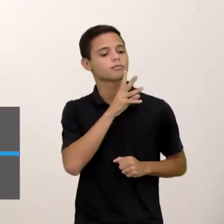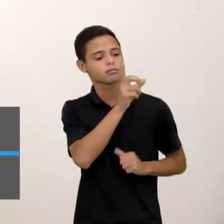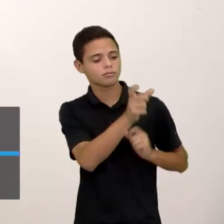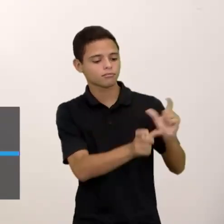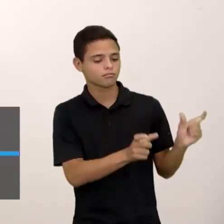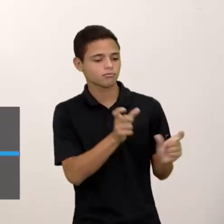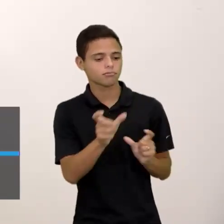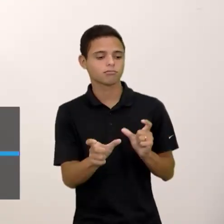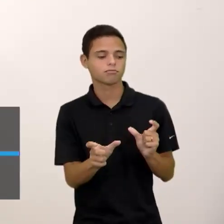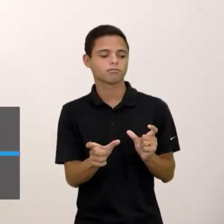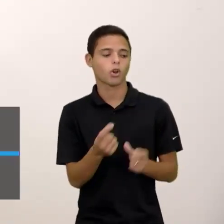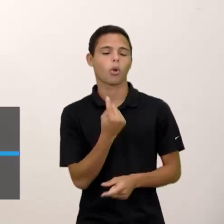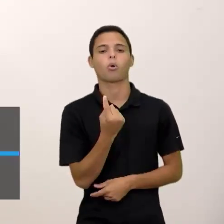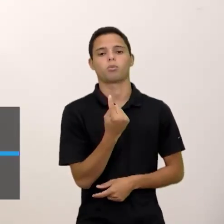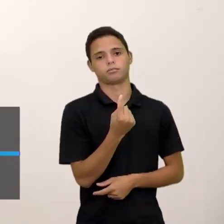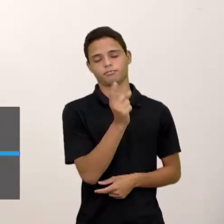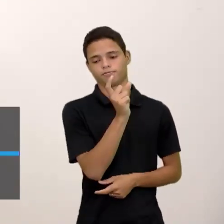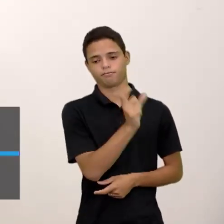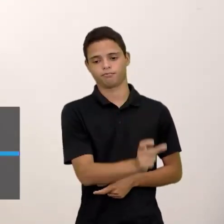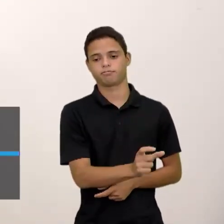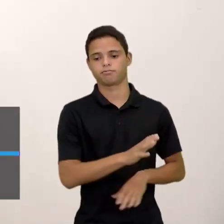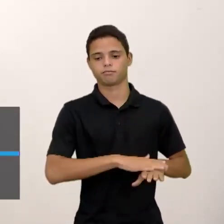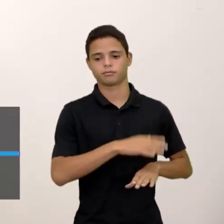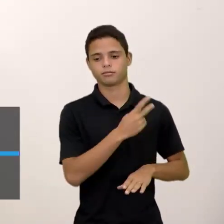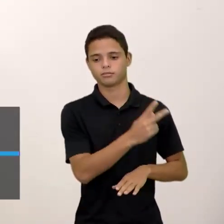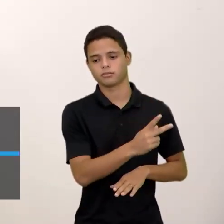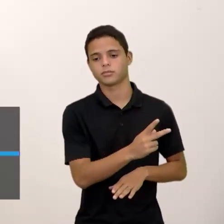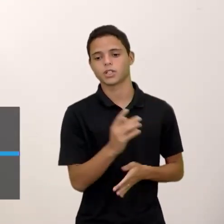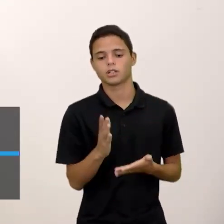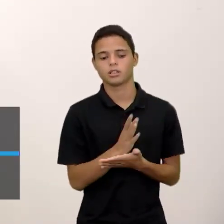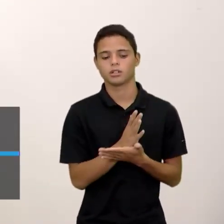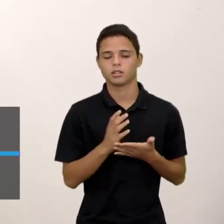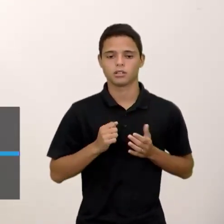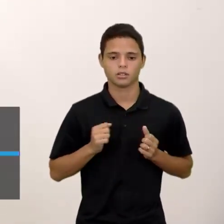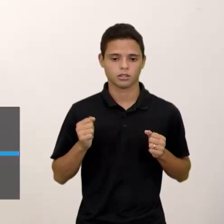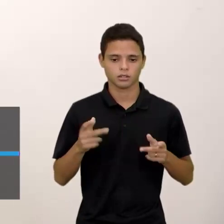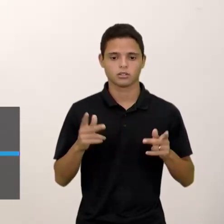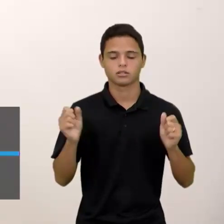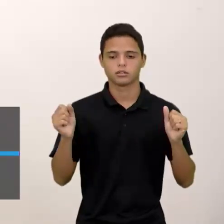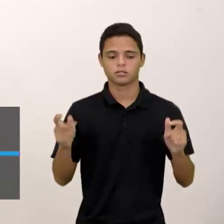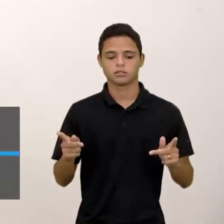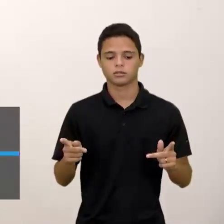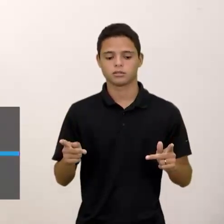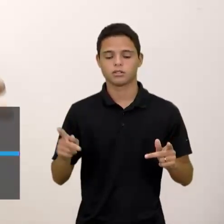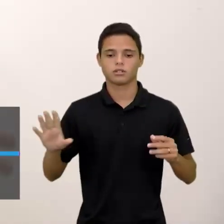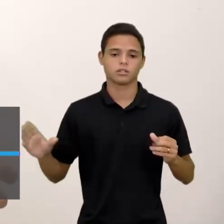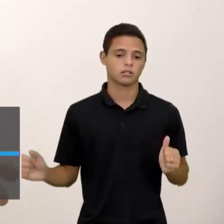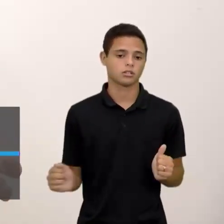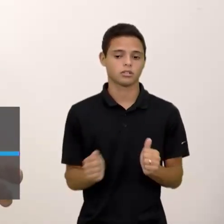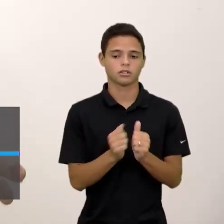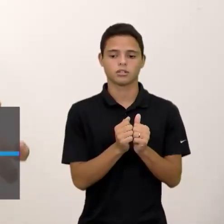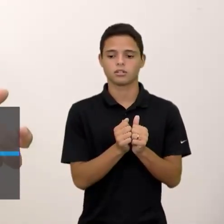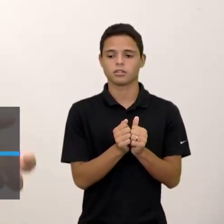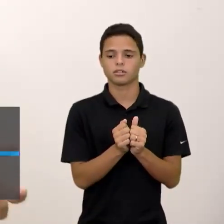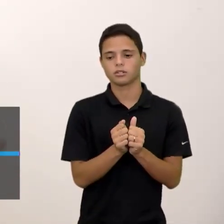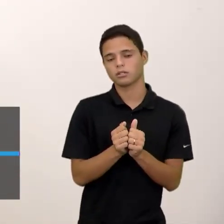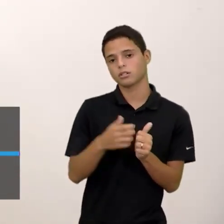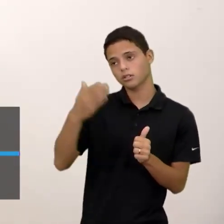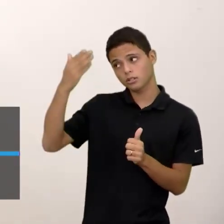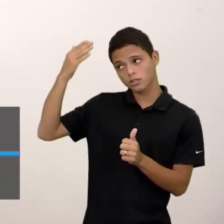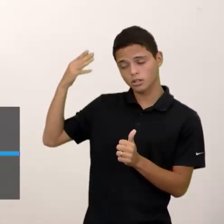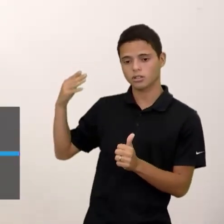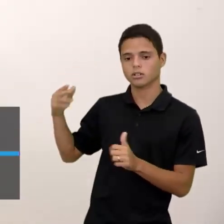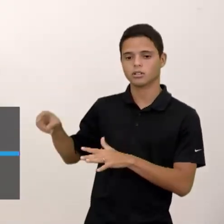estudante como único, né, e trabalhar de acordo com as suas especificidades. Então, acho que se juntar a TPC da semana passada,